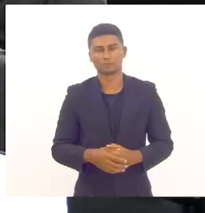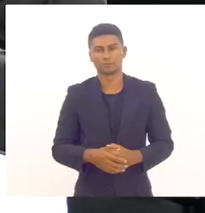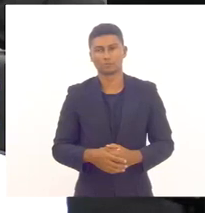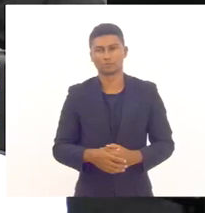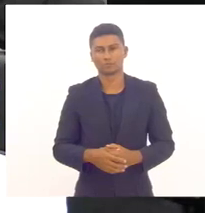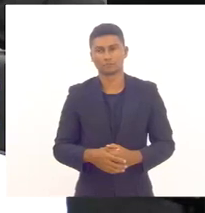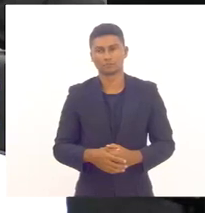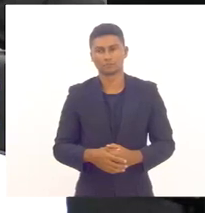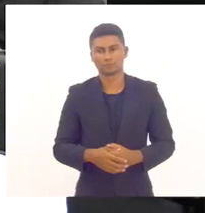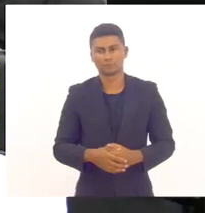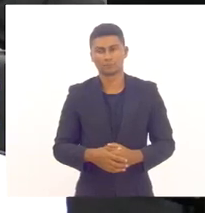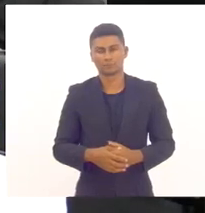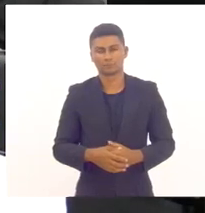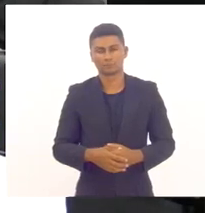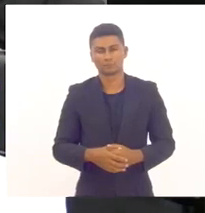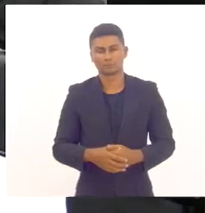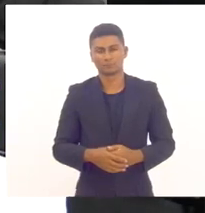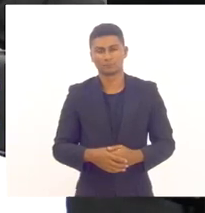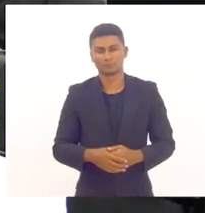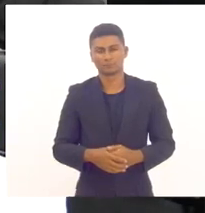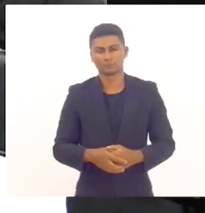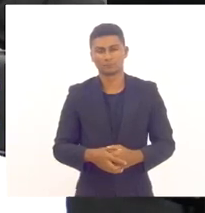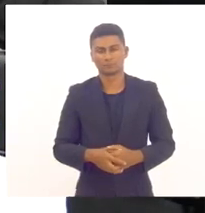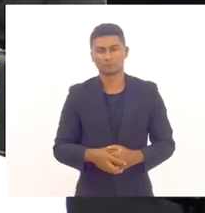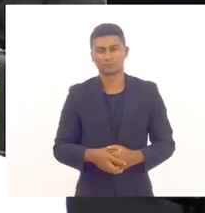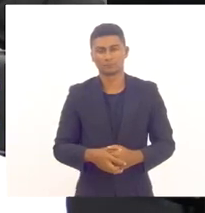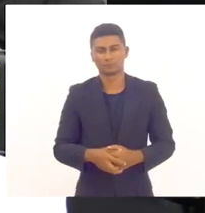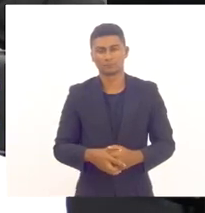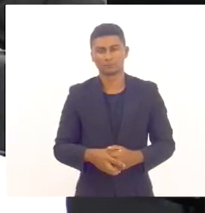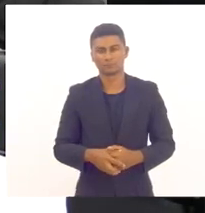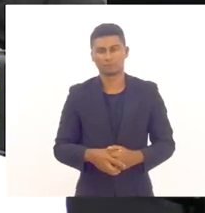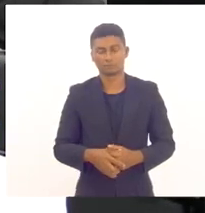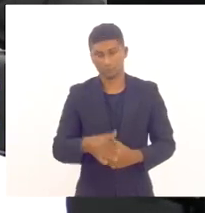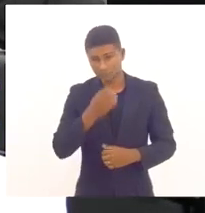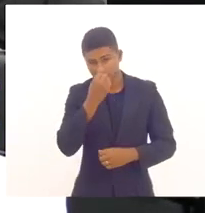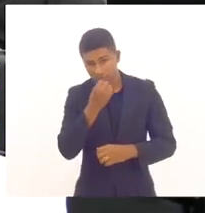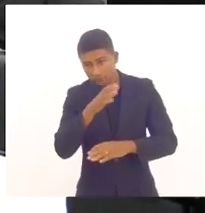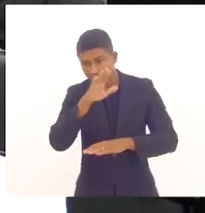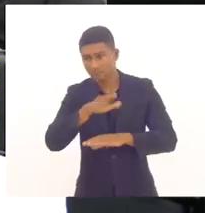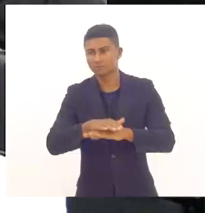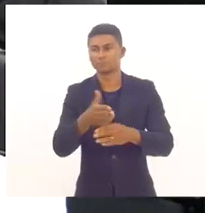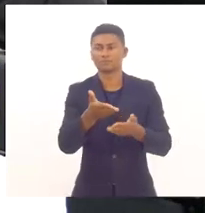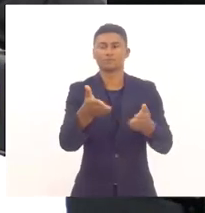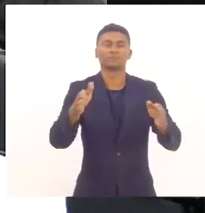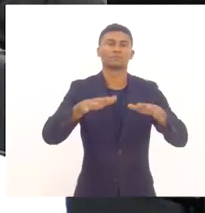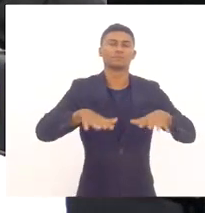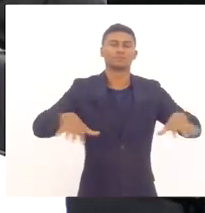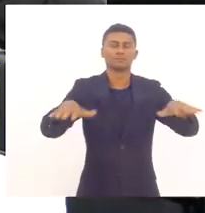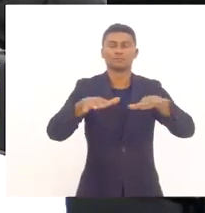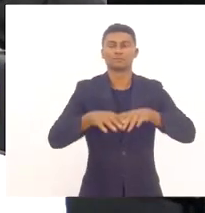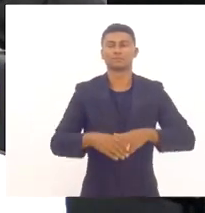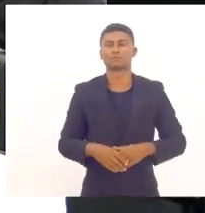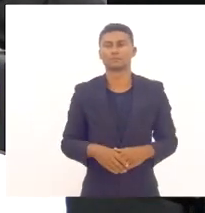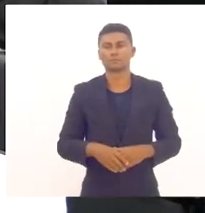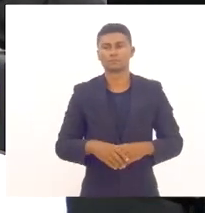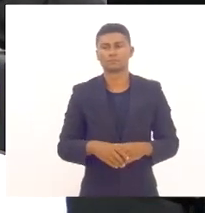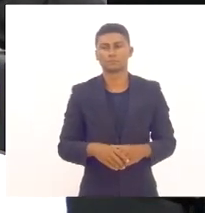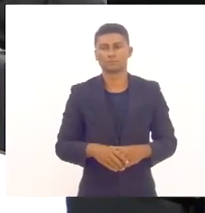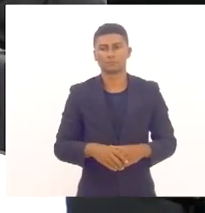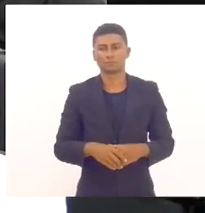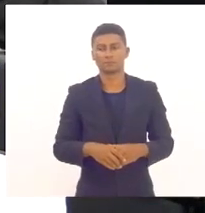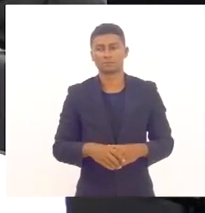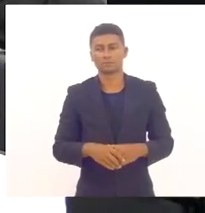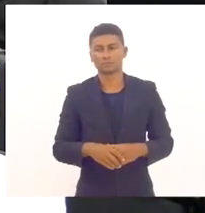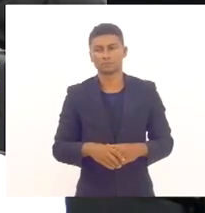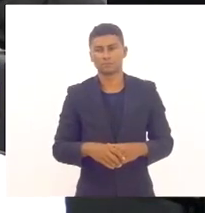Oi, está todo mundo me ouvindo? Eu não vou nem... Boa tarde a todos e a todas. Não vou nem tecer sobre a